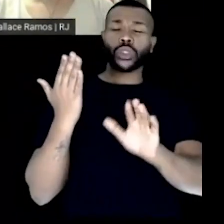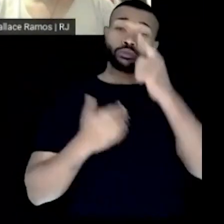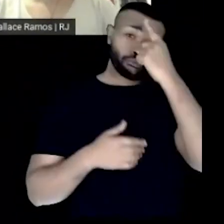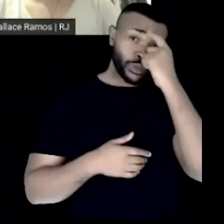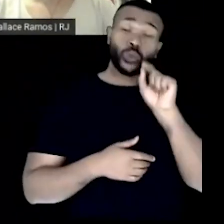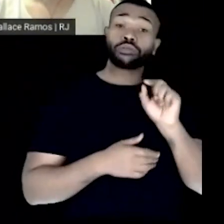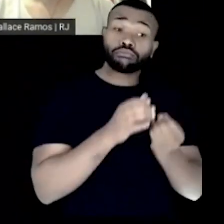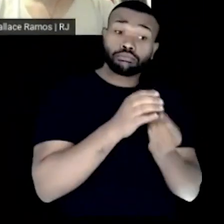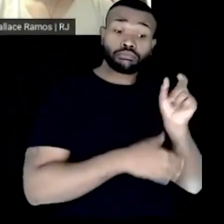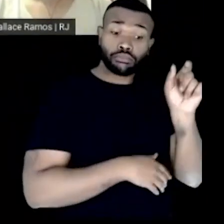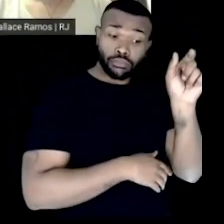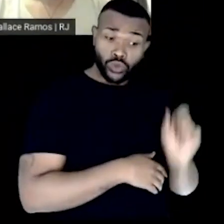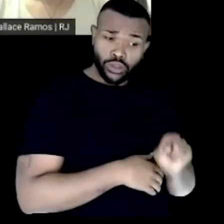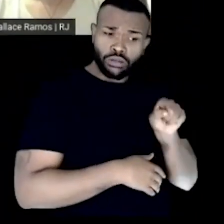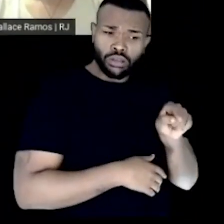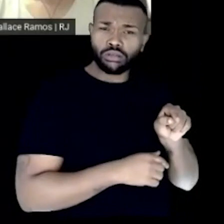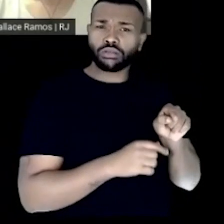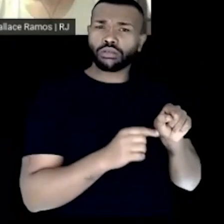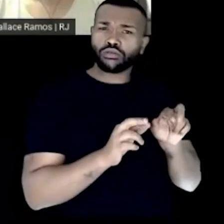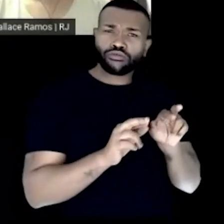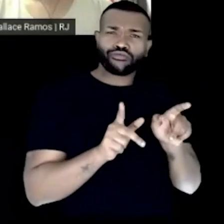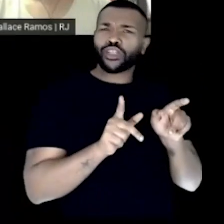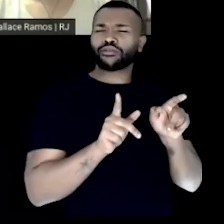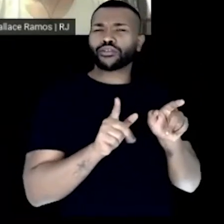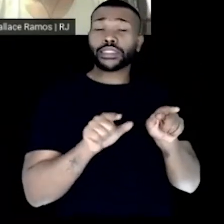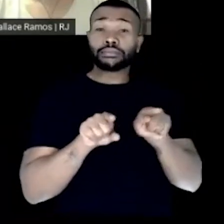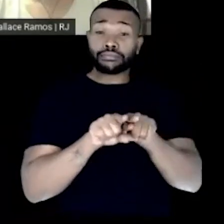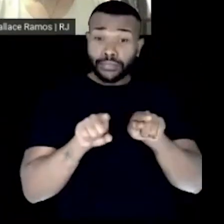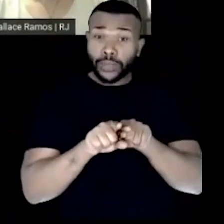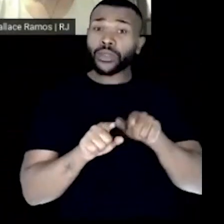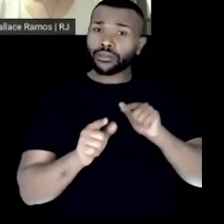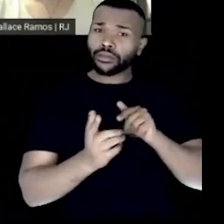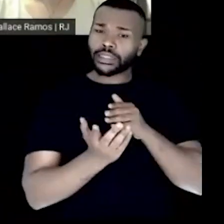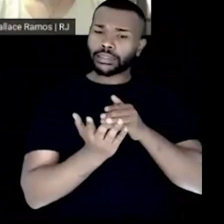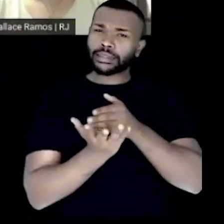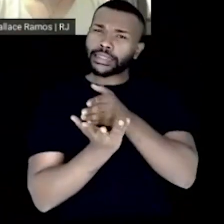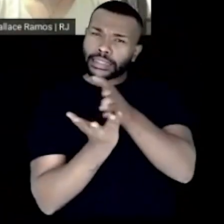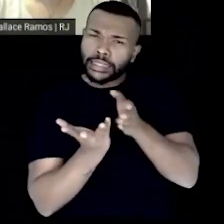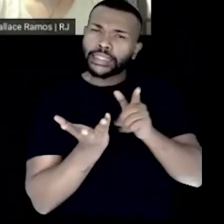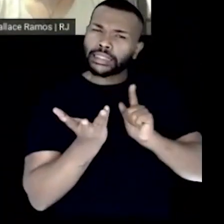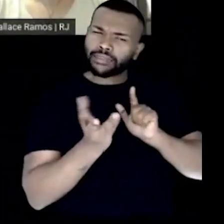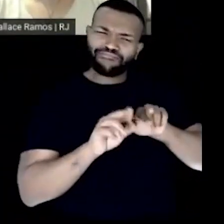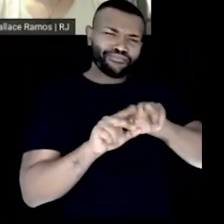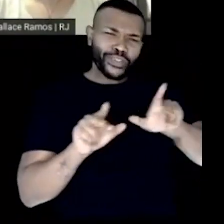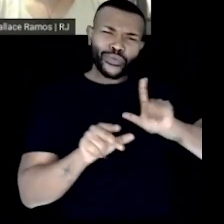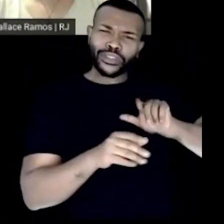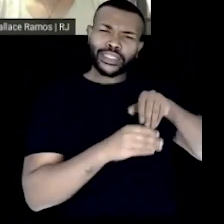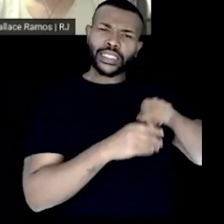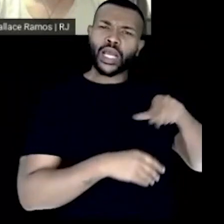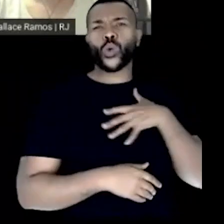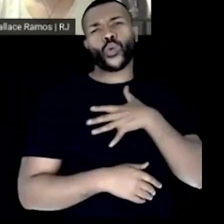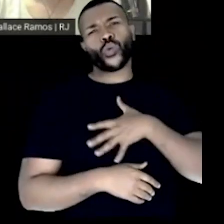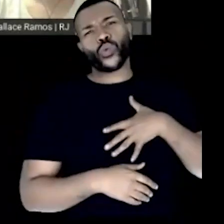Então a ideia era um pouco essa, a ideia era ter um personagem que fosse complexo e casualmente também tem essa característica, mas ela tem várias outras